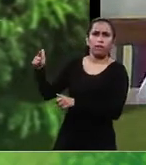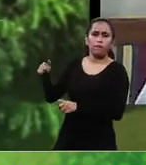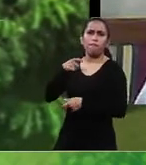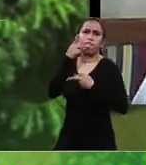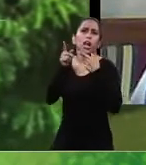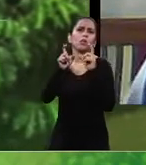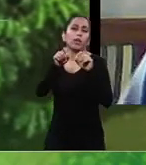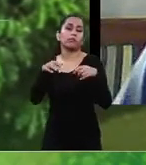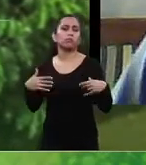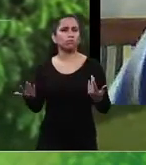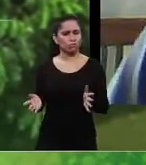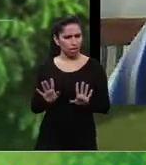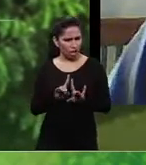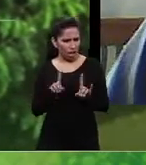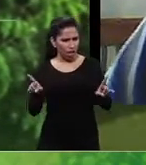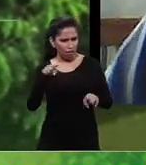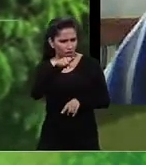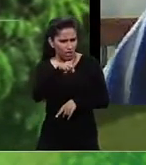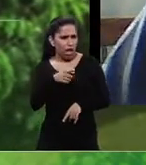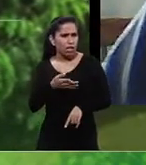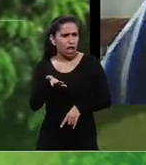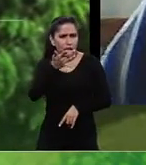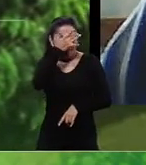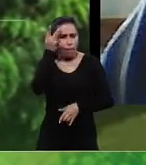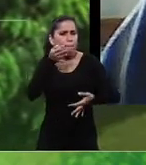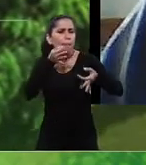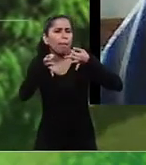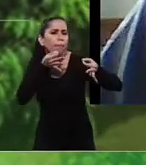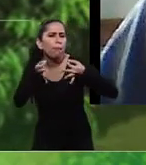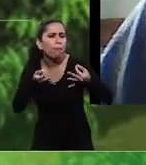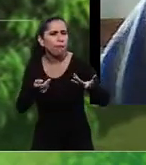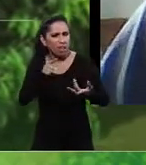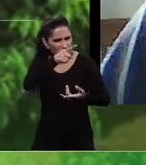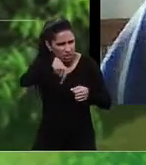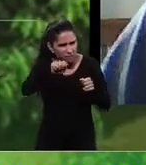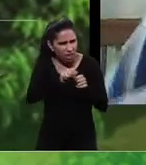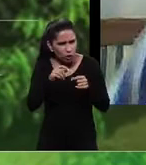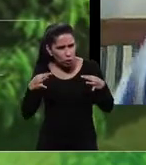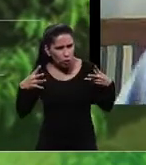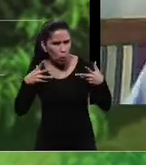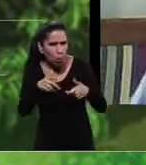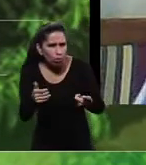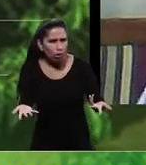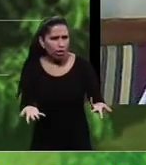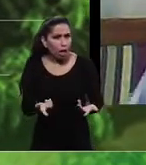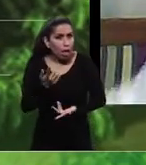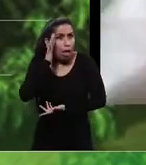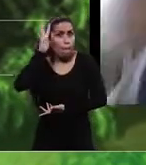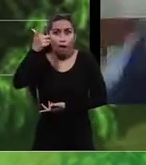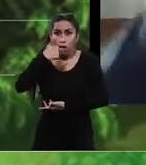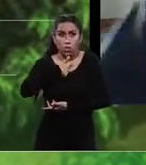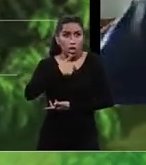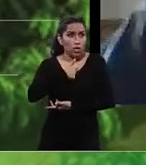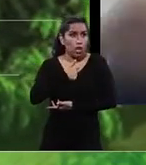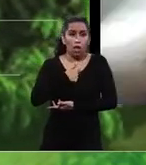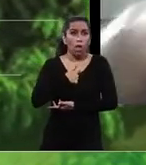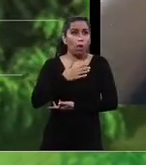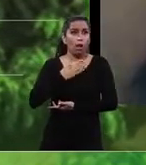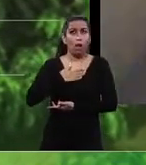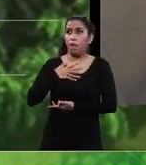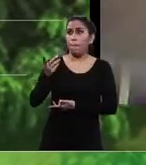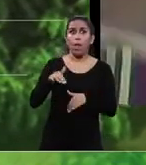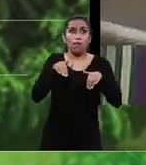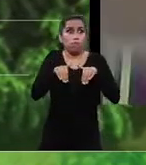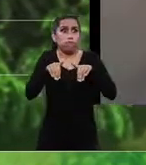assim para a gente, mas vocês estão sendo criticados e fazem tudo isso Você imagina eu lá na minha Austrália,